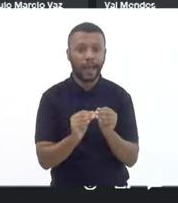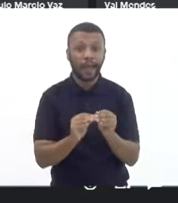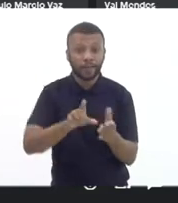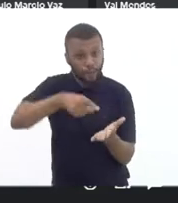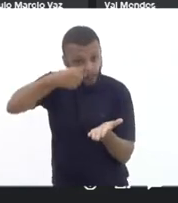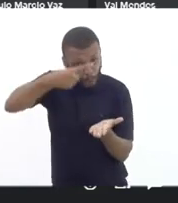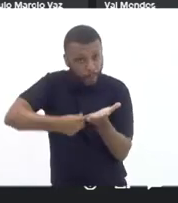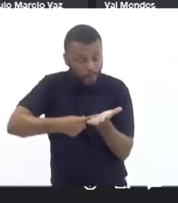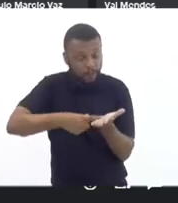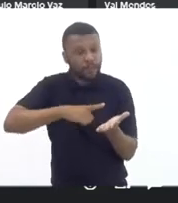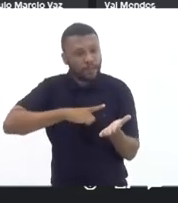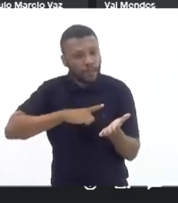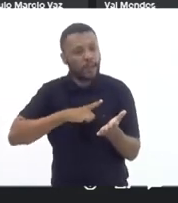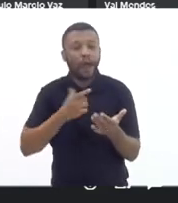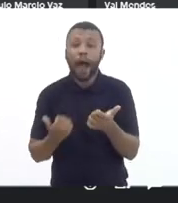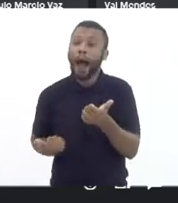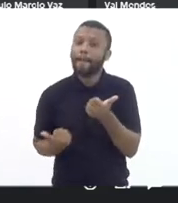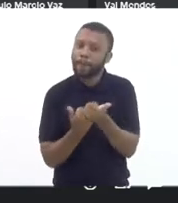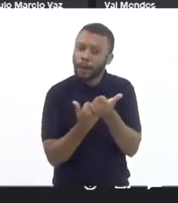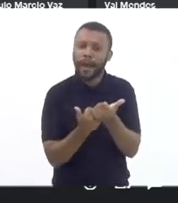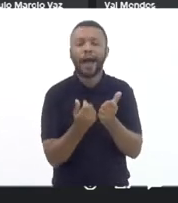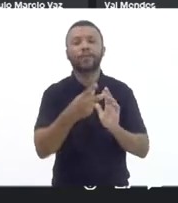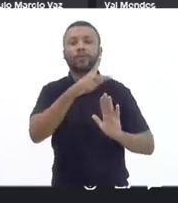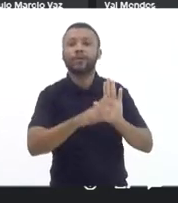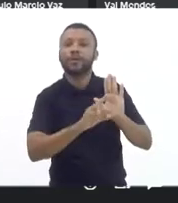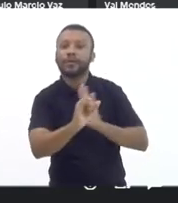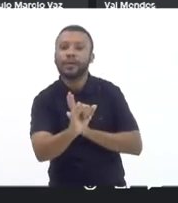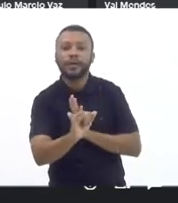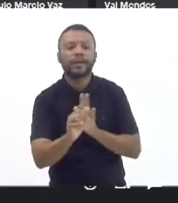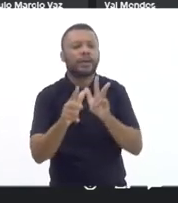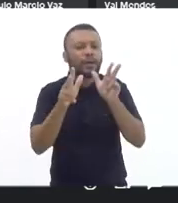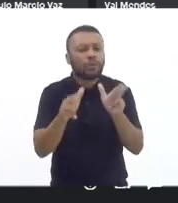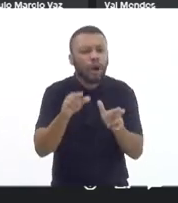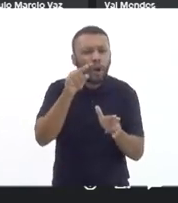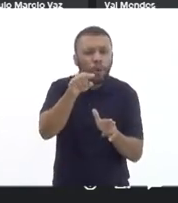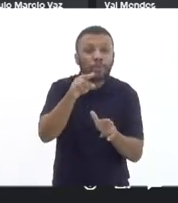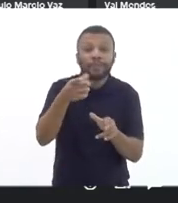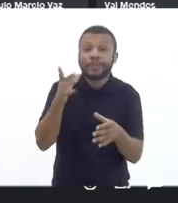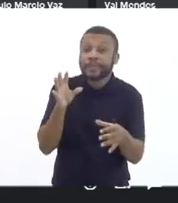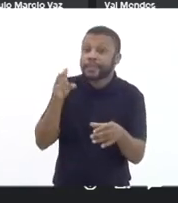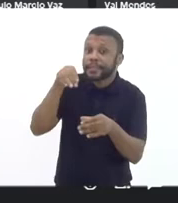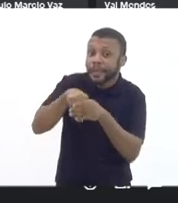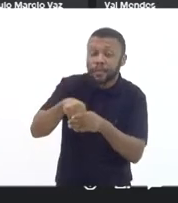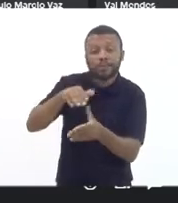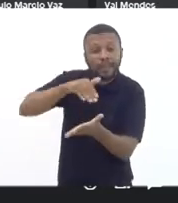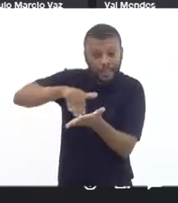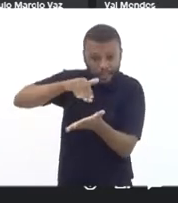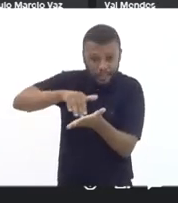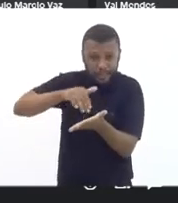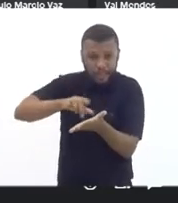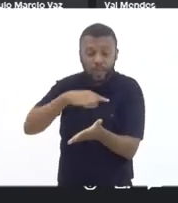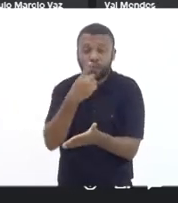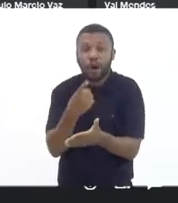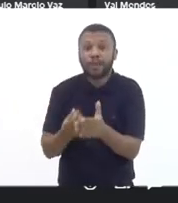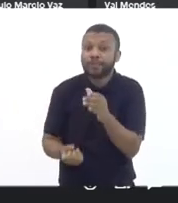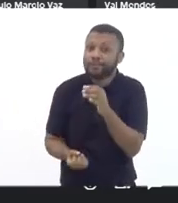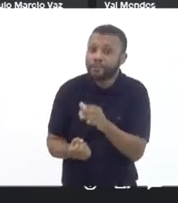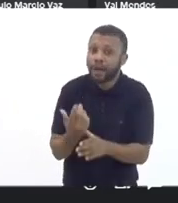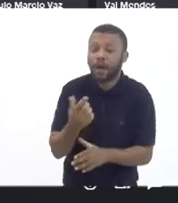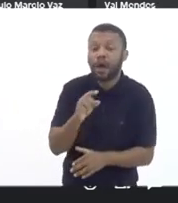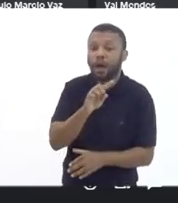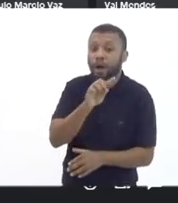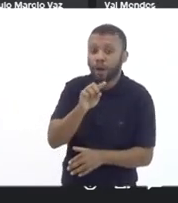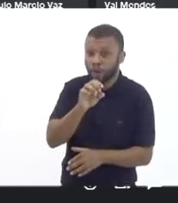dos teus projetos. No caso da zoopassagem, na secretaria, nós implantamos zoopassagem tanto no